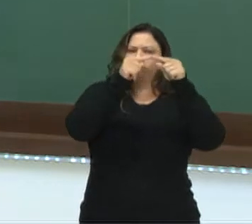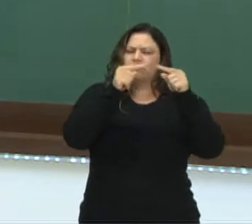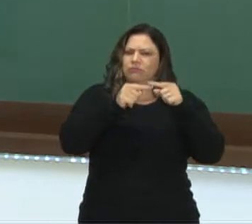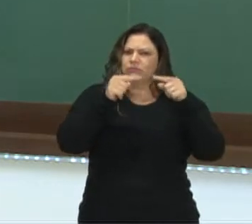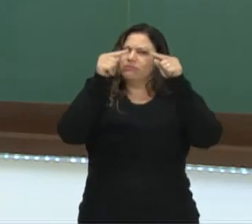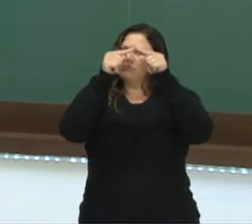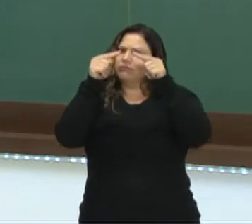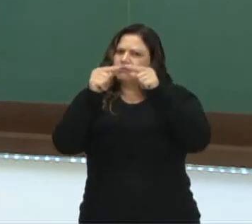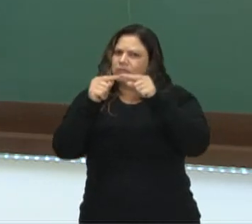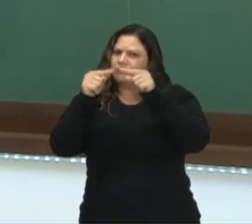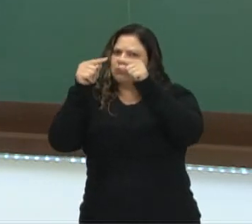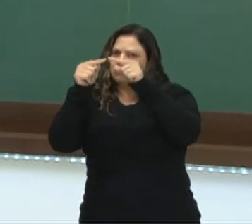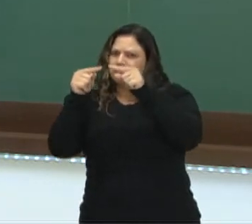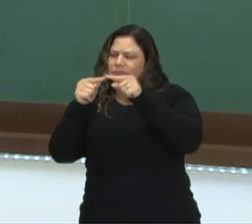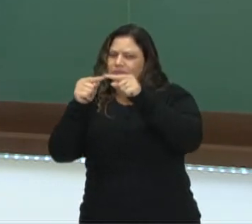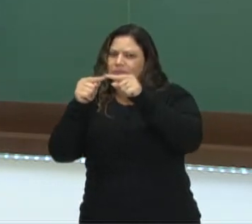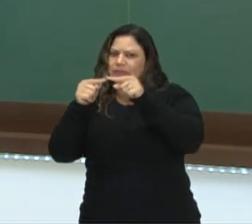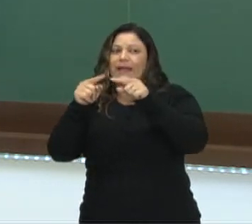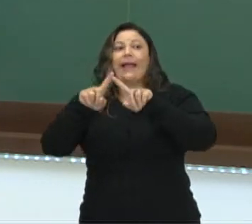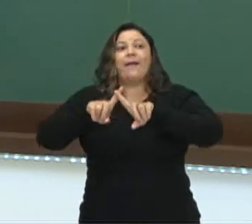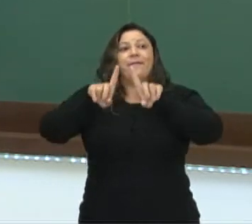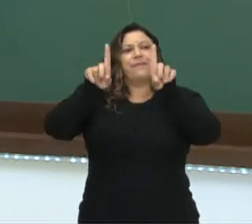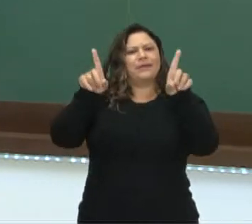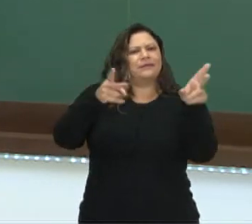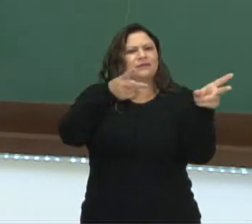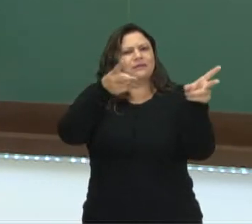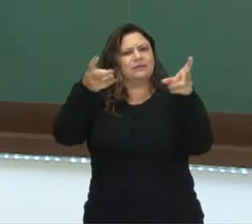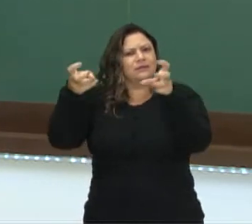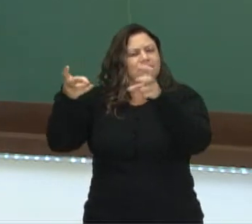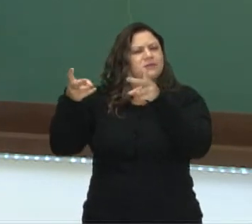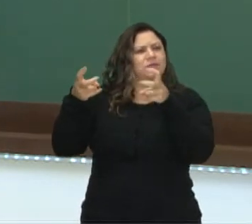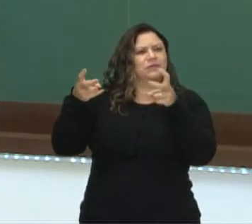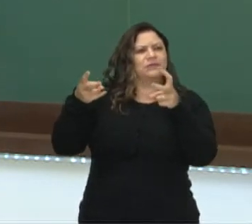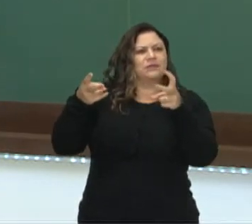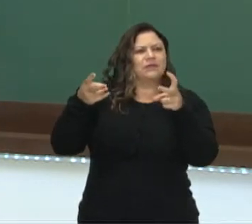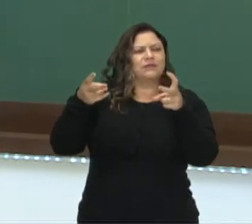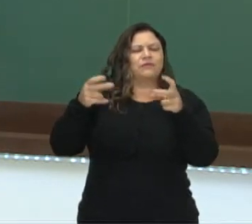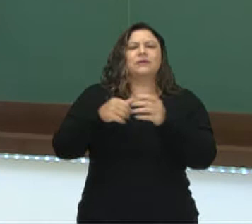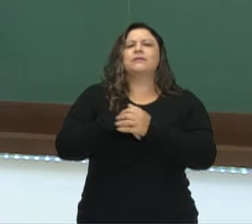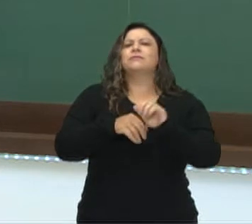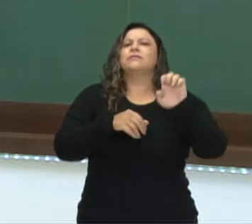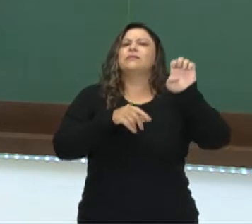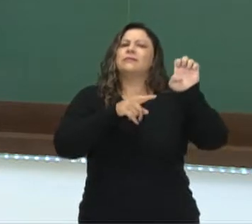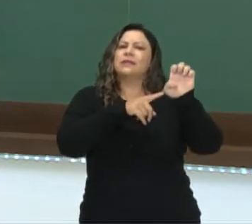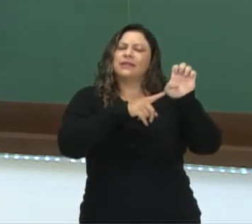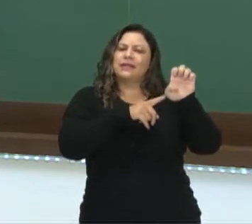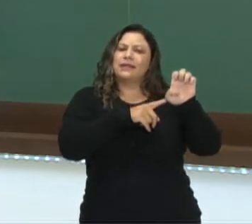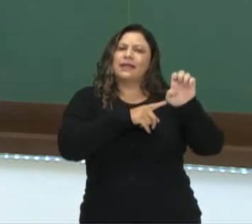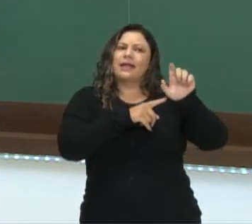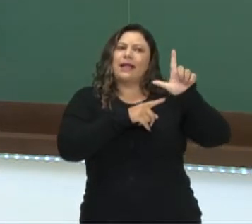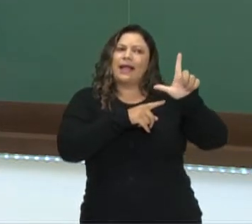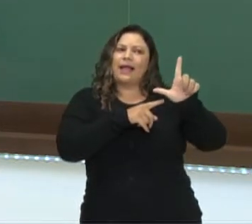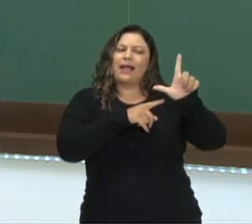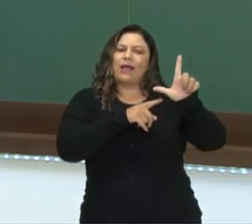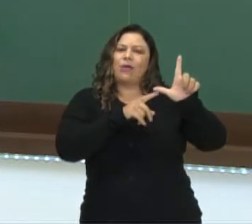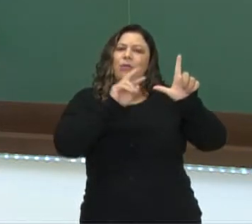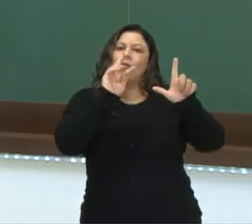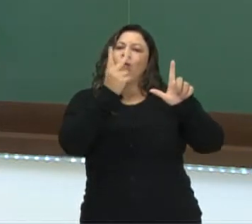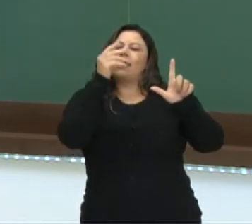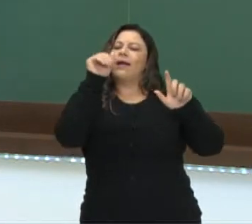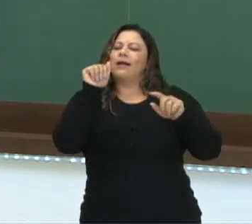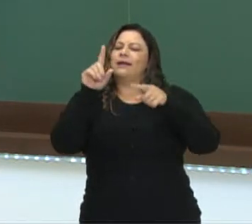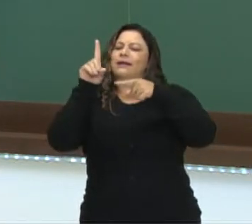concordância. Porém, aqui, observem que esta H-A